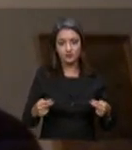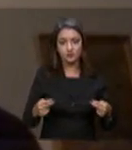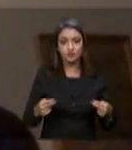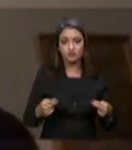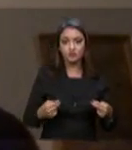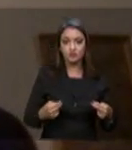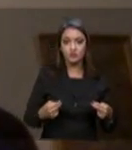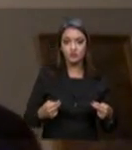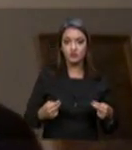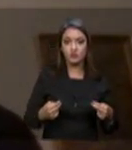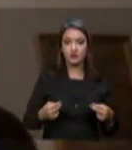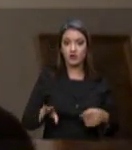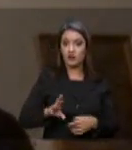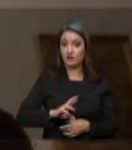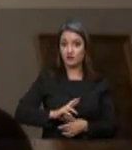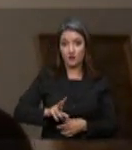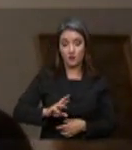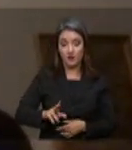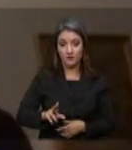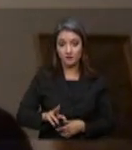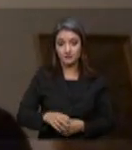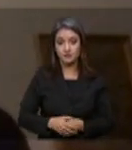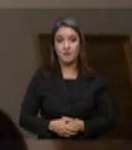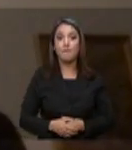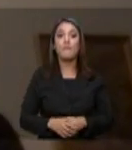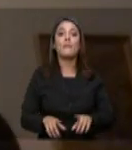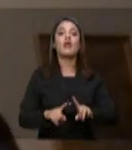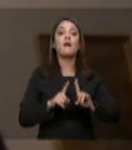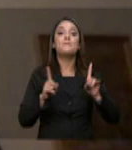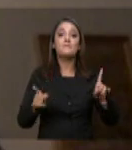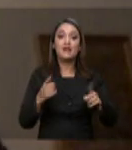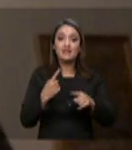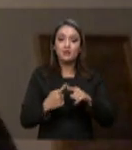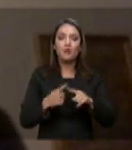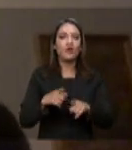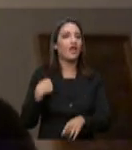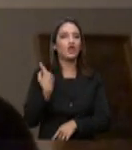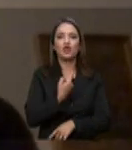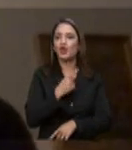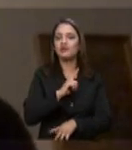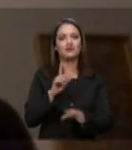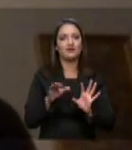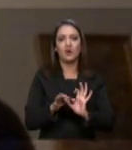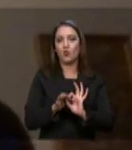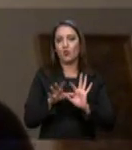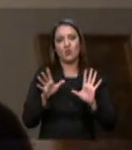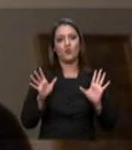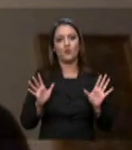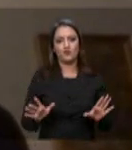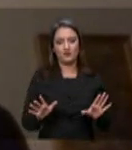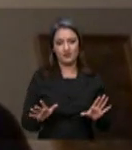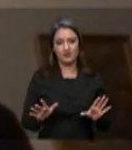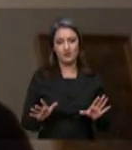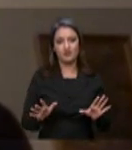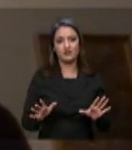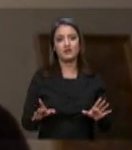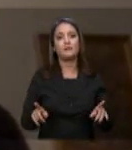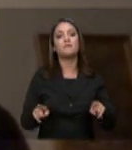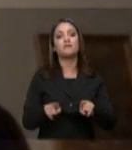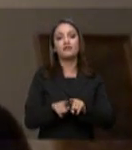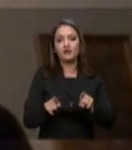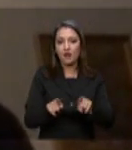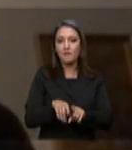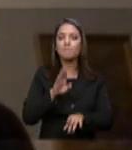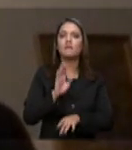a esses dois órgãos do Poder Judiciário mas porque nós não permitiremos bem como